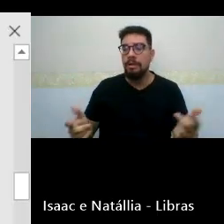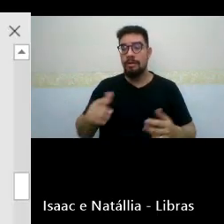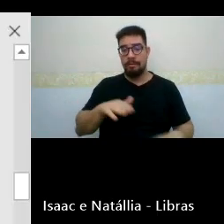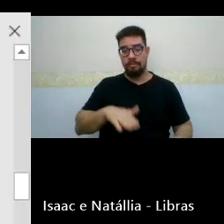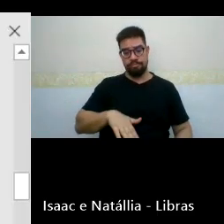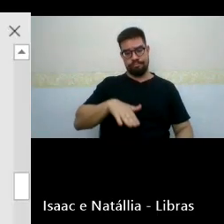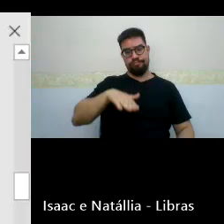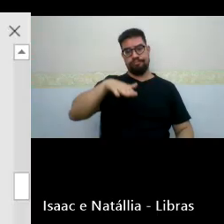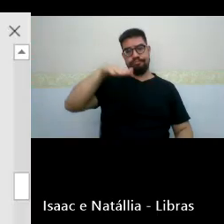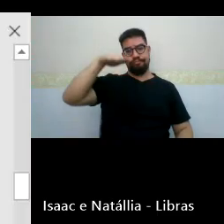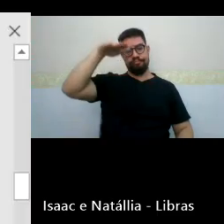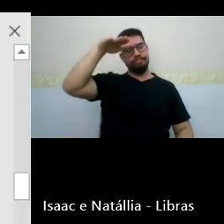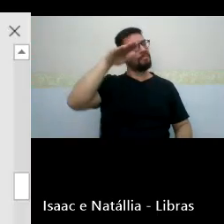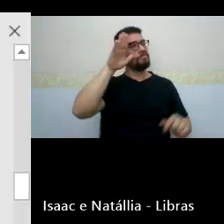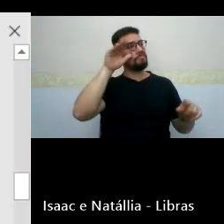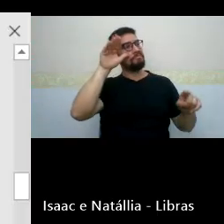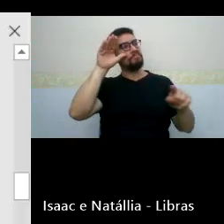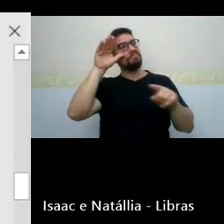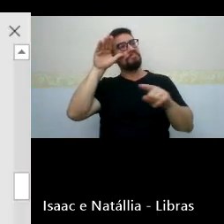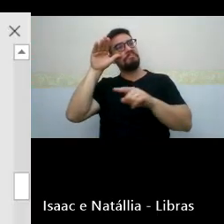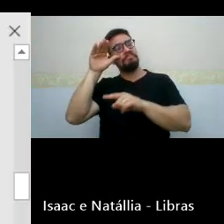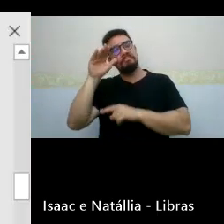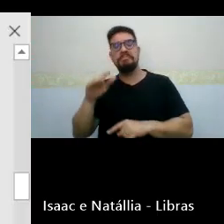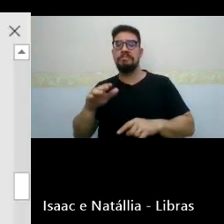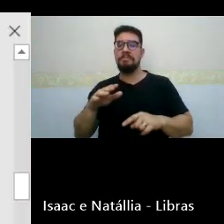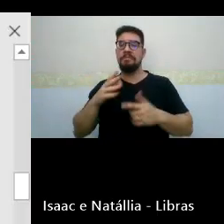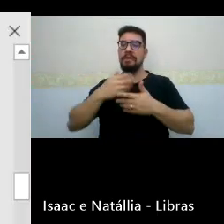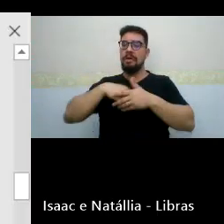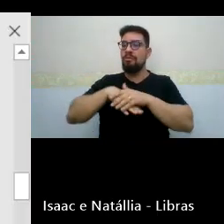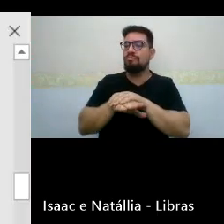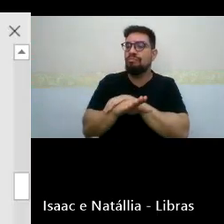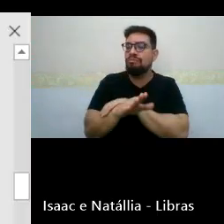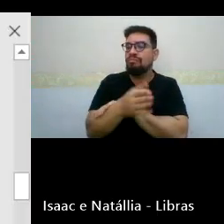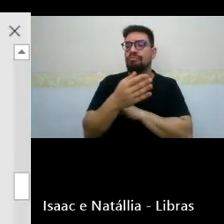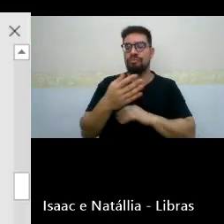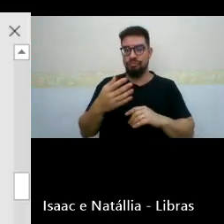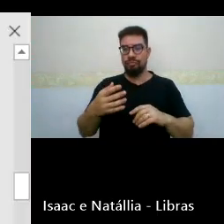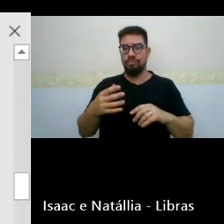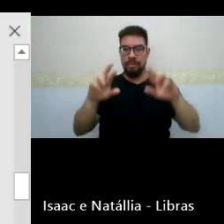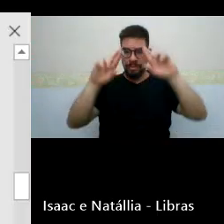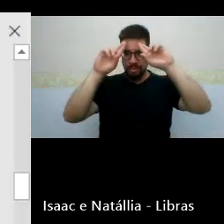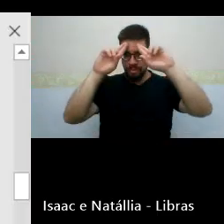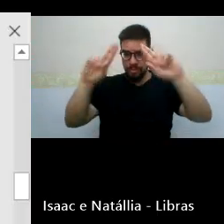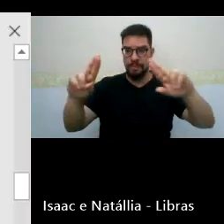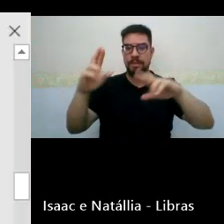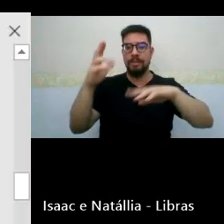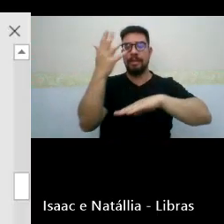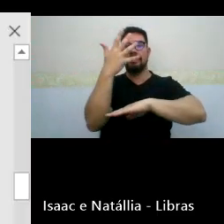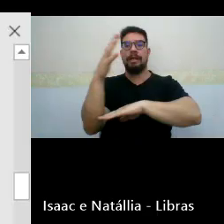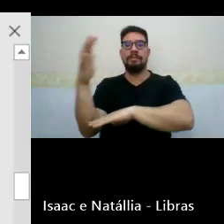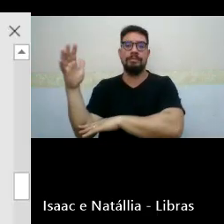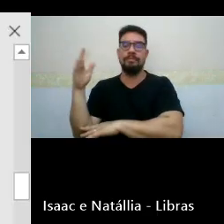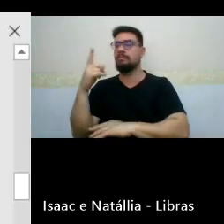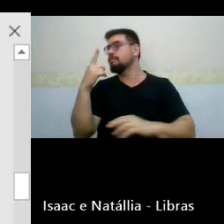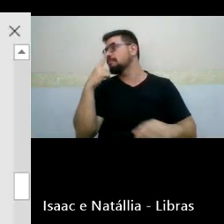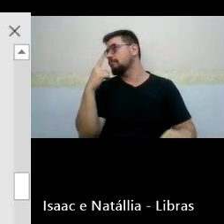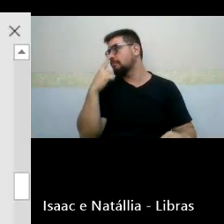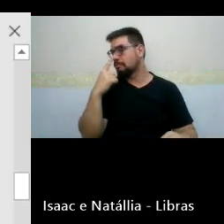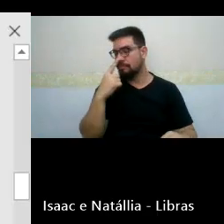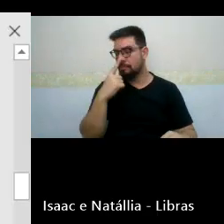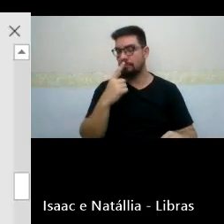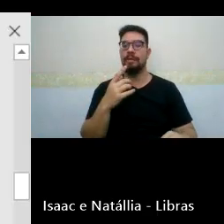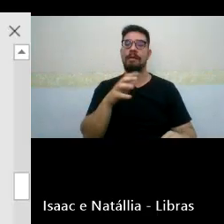isso que eu estou dizendo. Mas a que tem contato com natureza, com animais, com plantas, ela vai ter uma familiaridade.